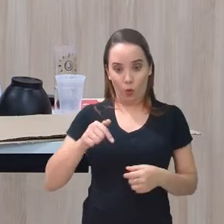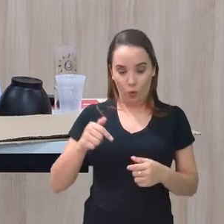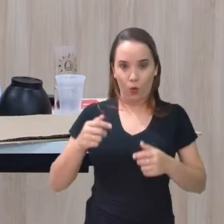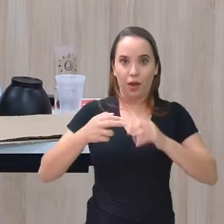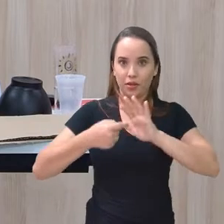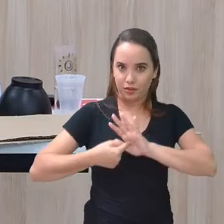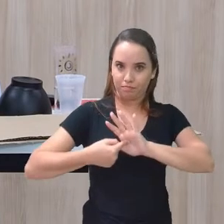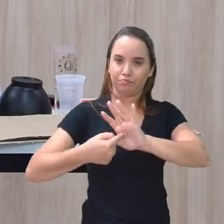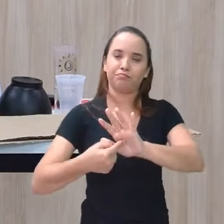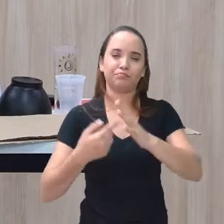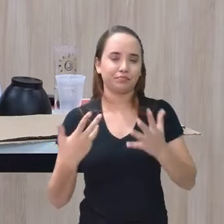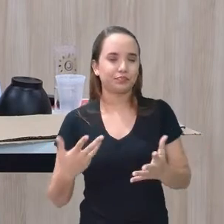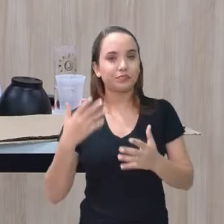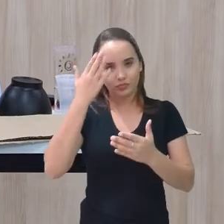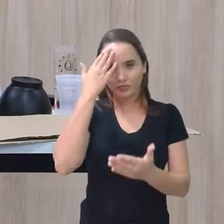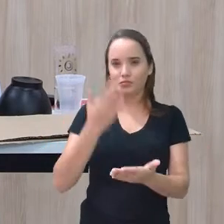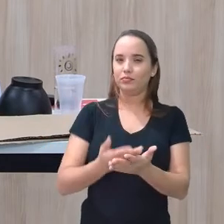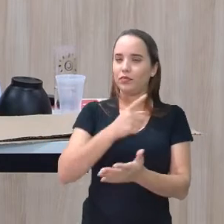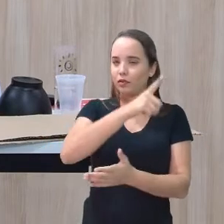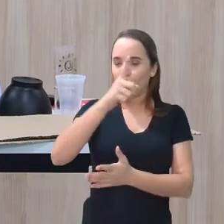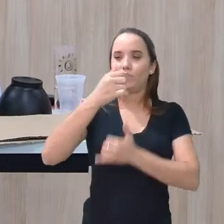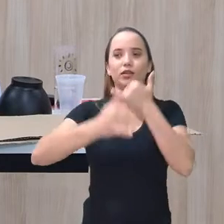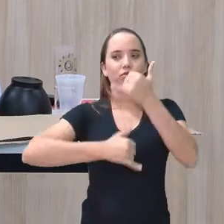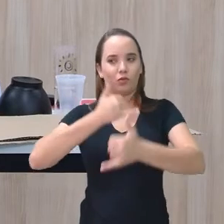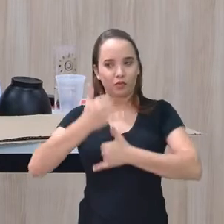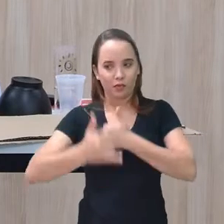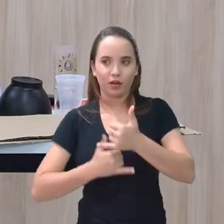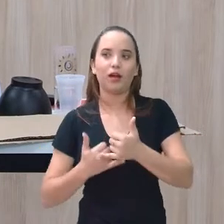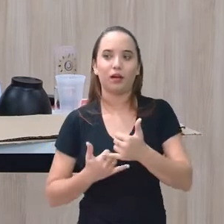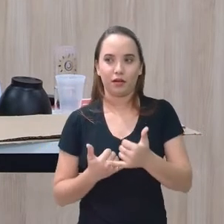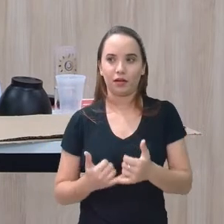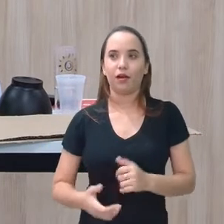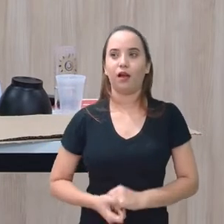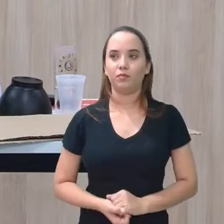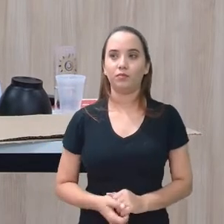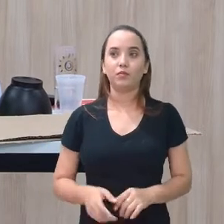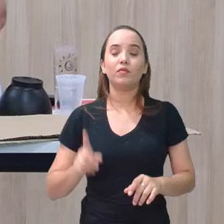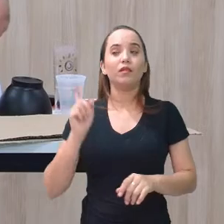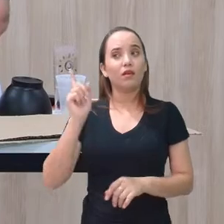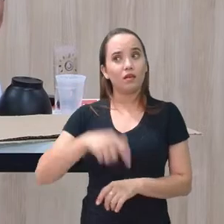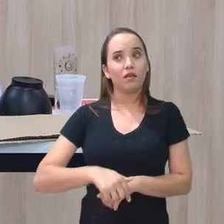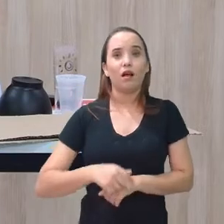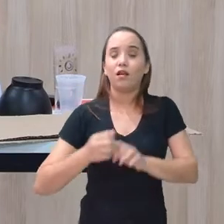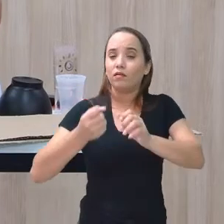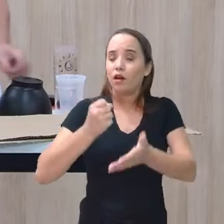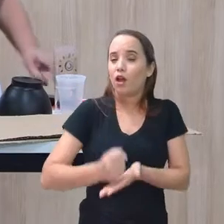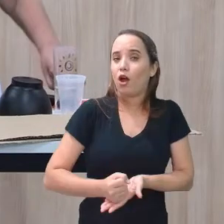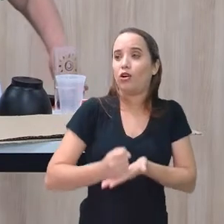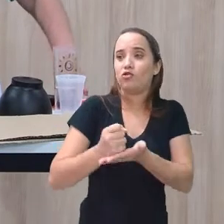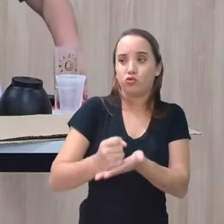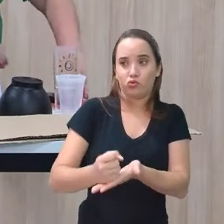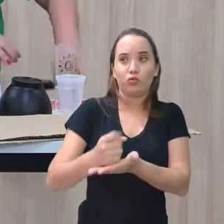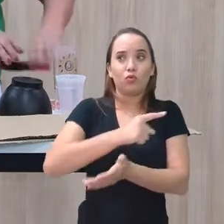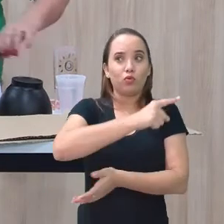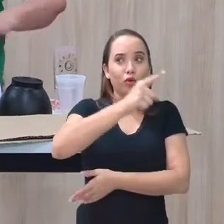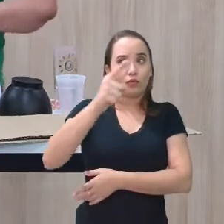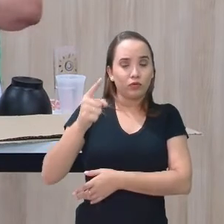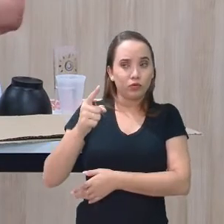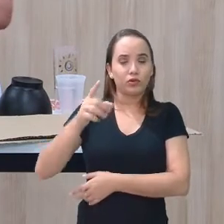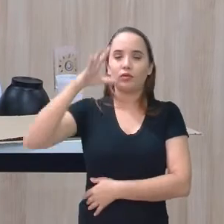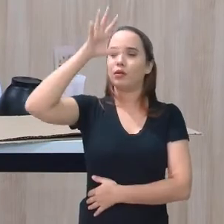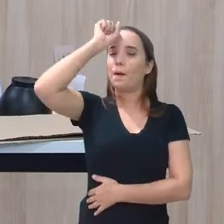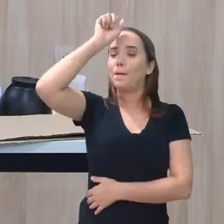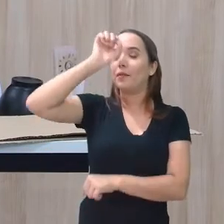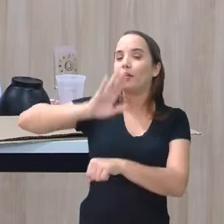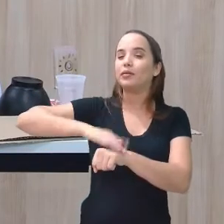aqui, eu acredito que vocês vão brincar bastante e essa brincadeira vai ajudar a